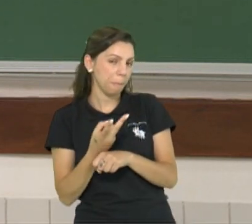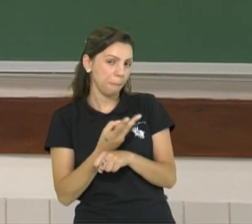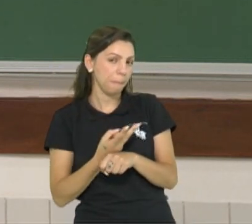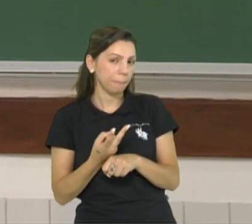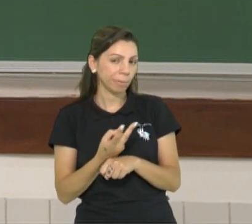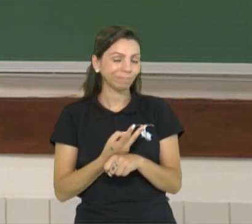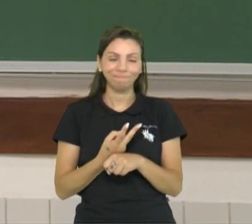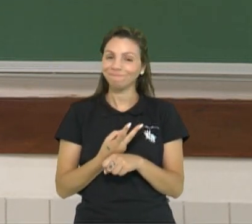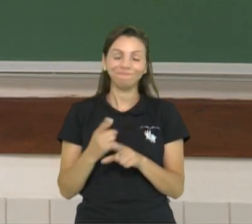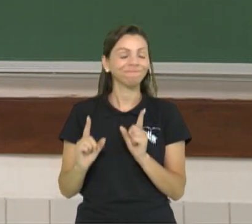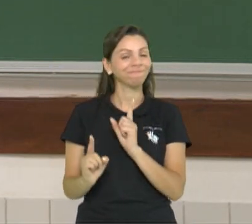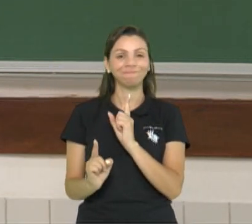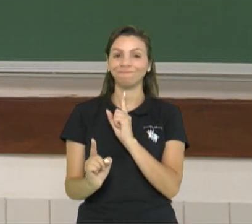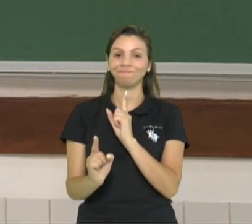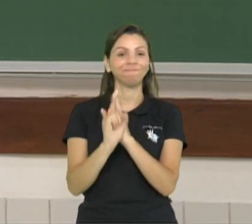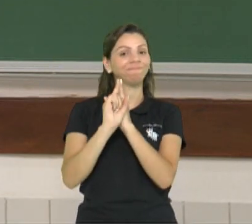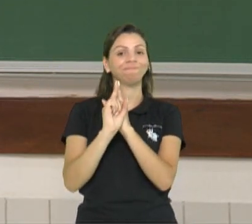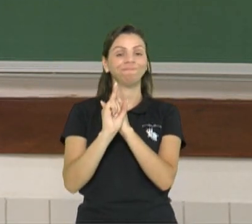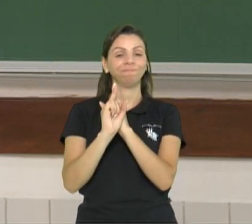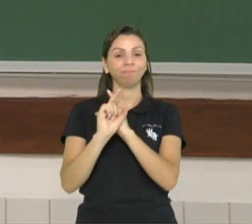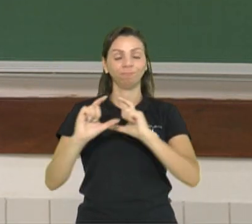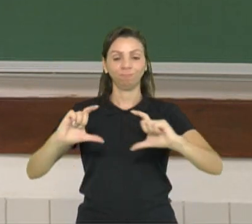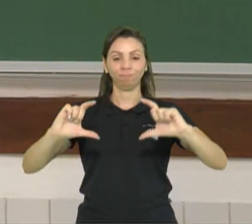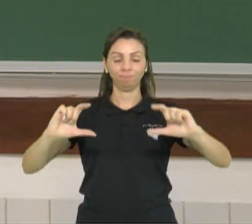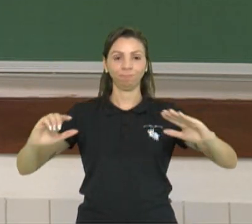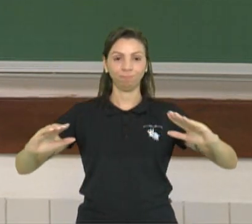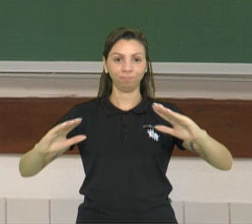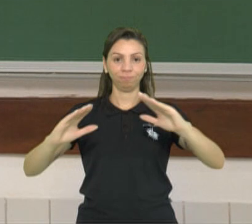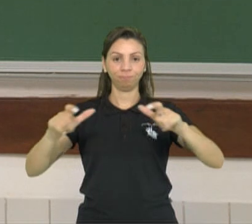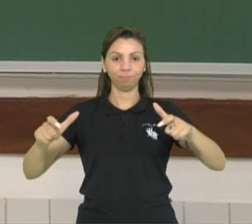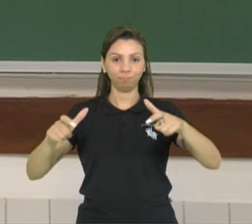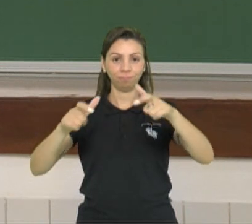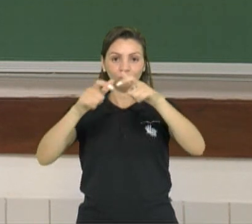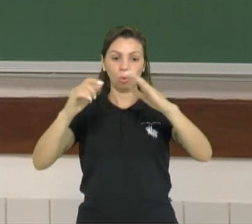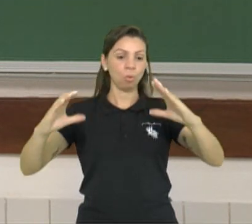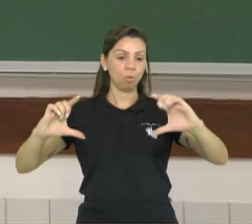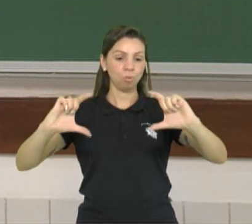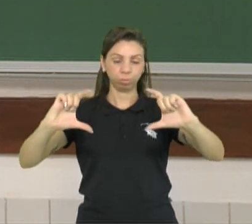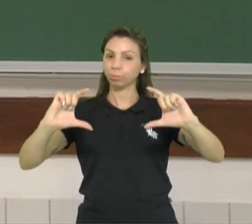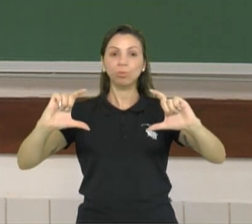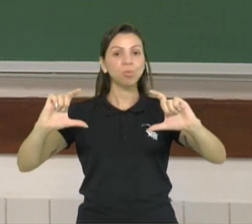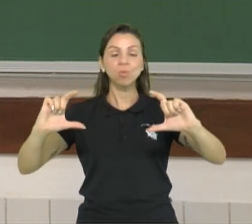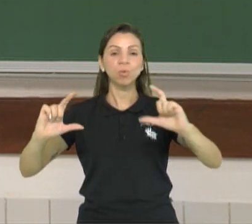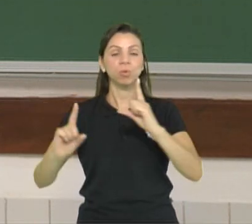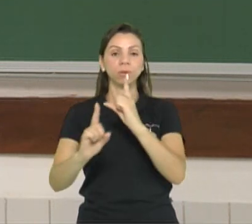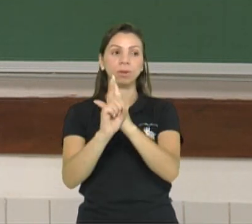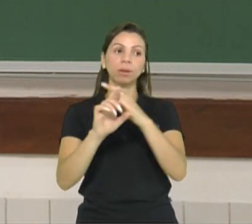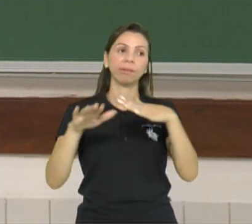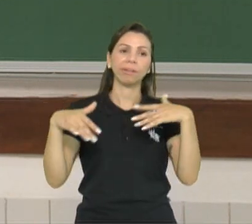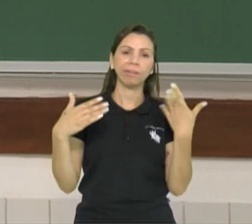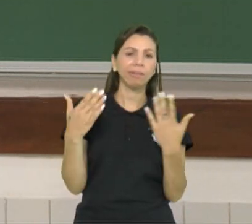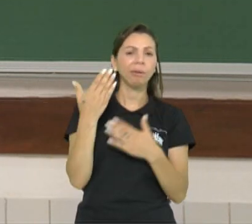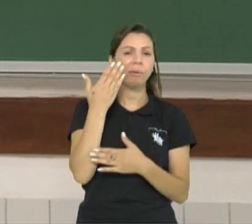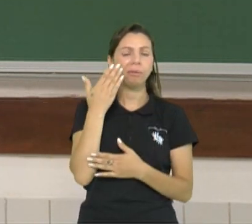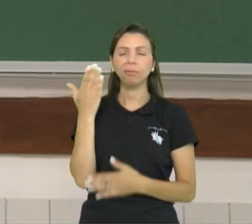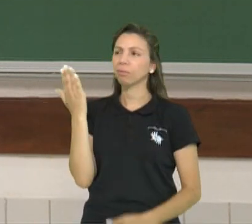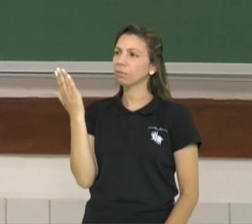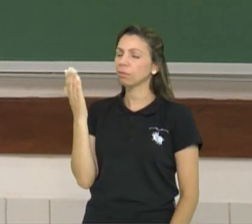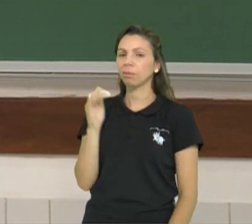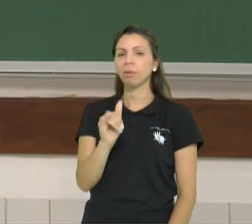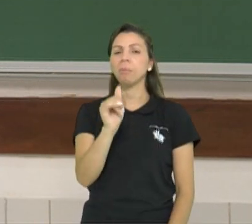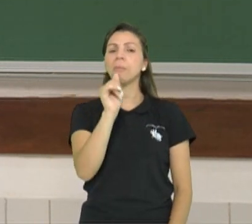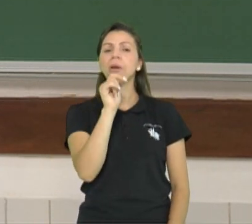e não achei nenhum tronco de pirâmide, tronco de cone. Daí eu fui tomar água, gente, olha, me toquei,